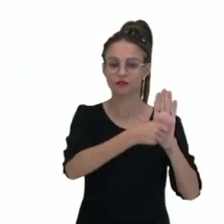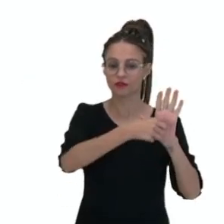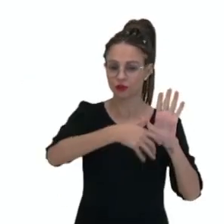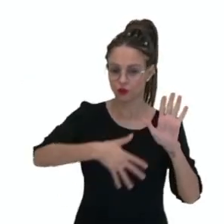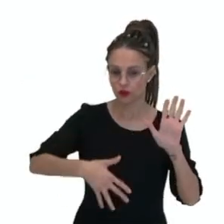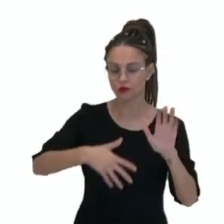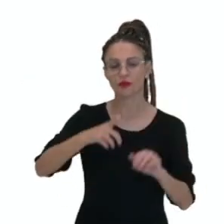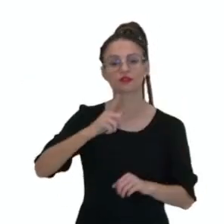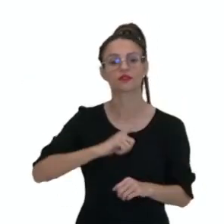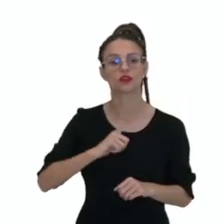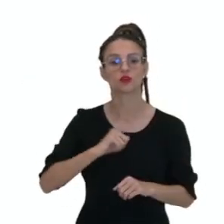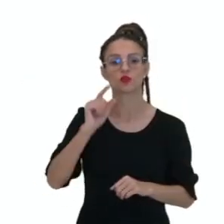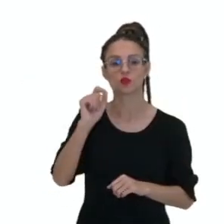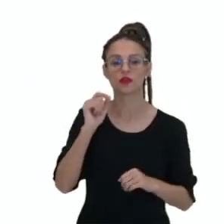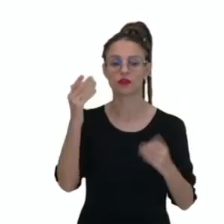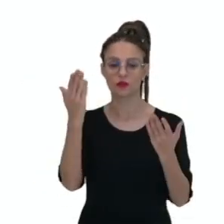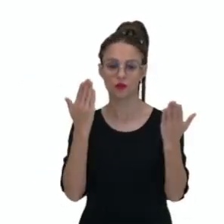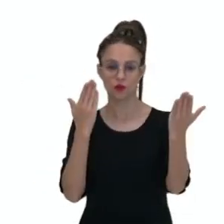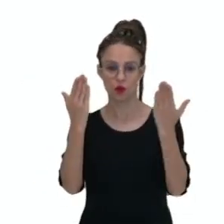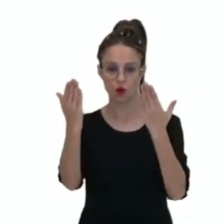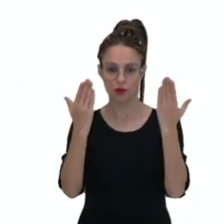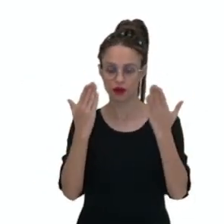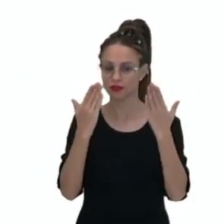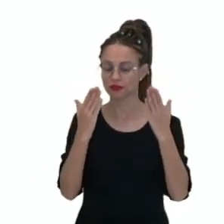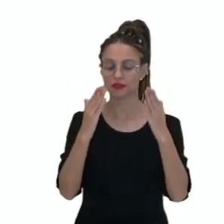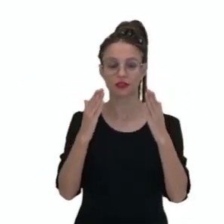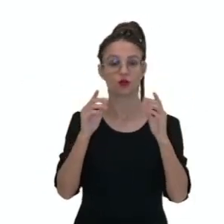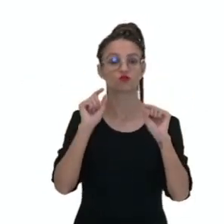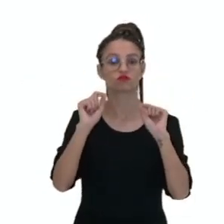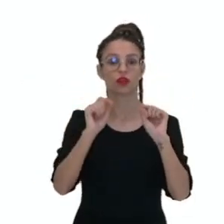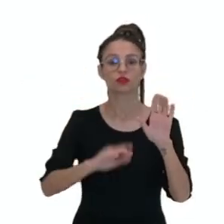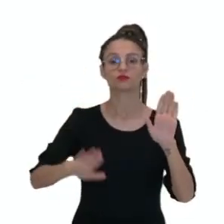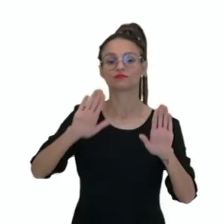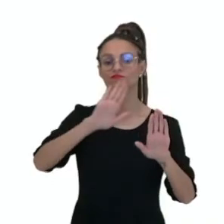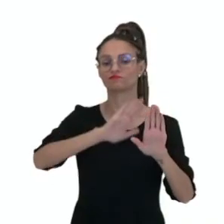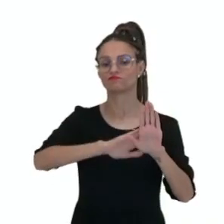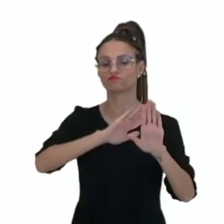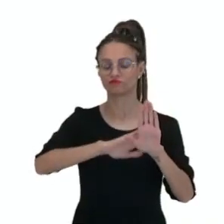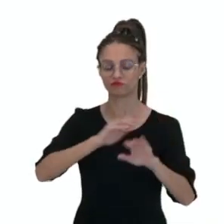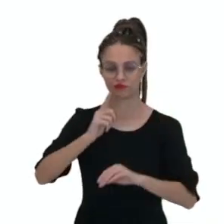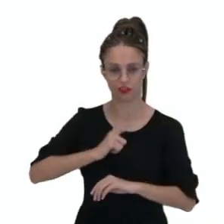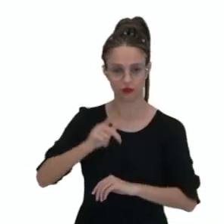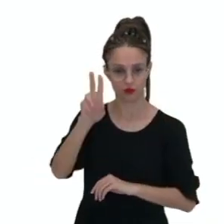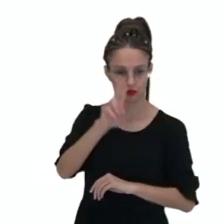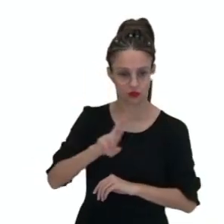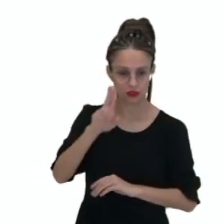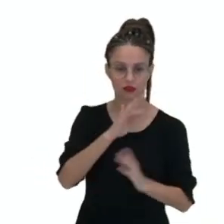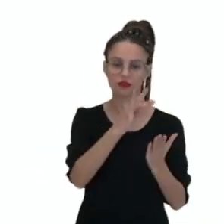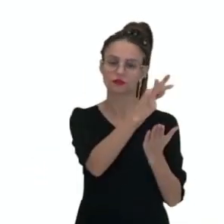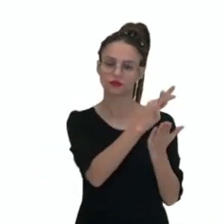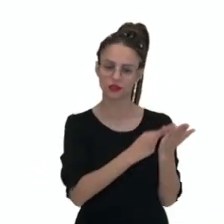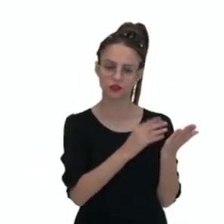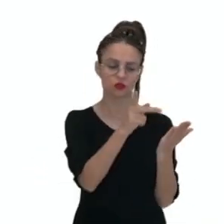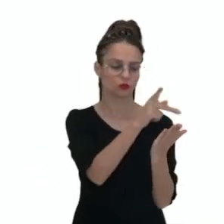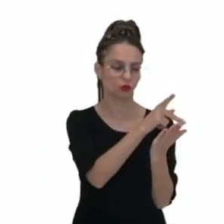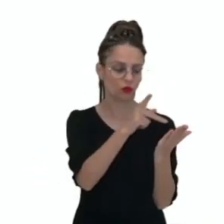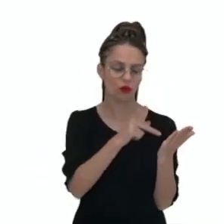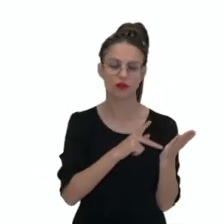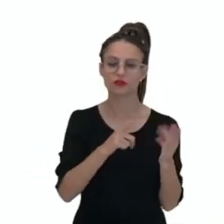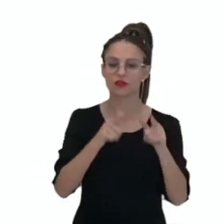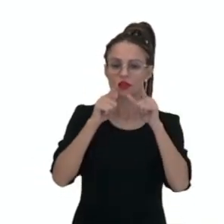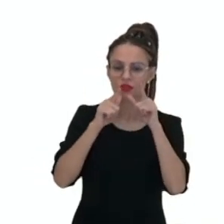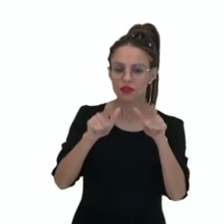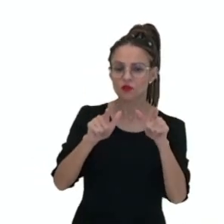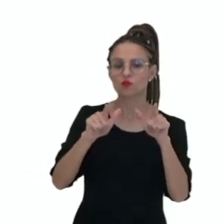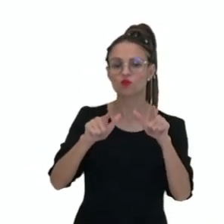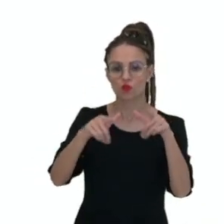que se encontra o quê? Uma comparação implícita, né? Muito utilizada em textos poéticos, na linguagem